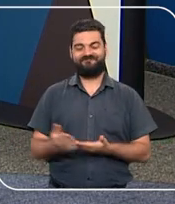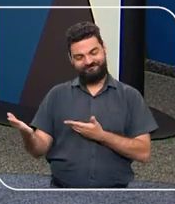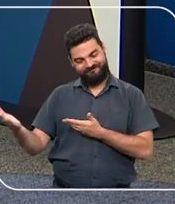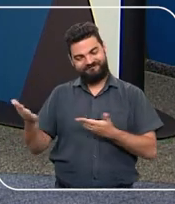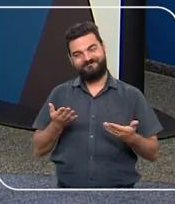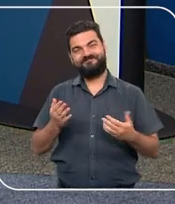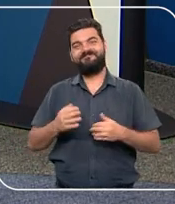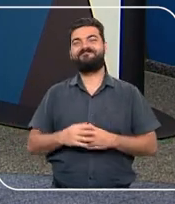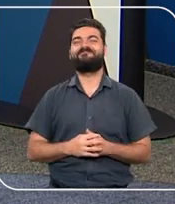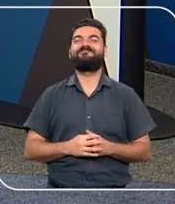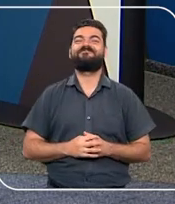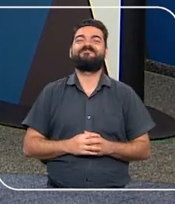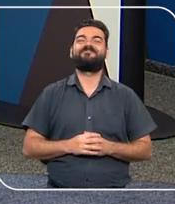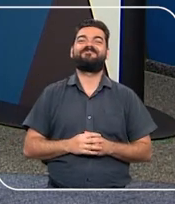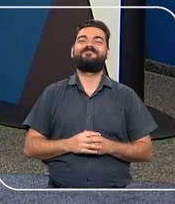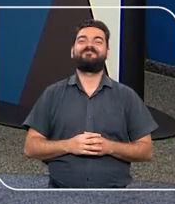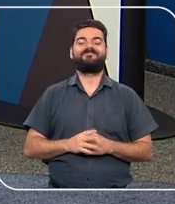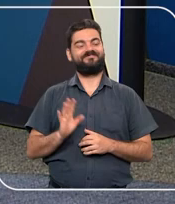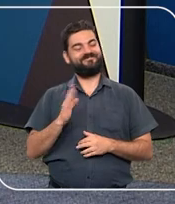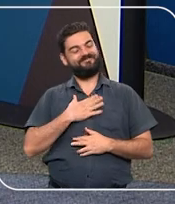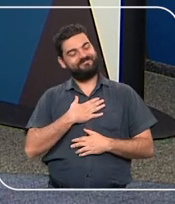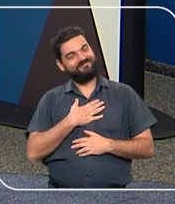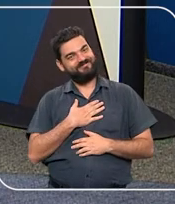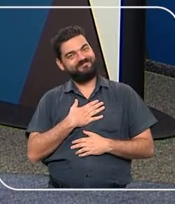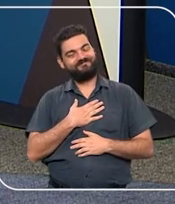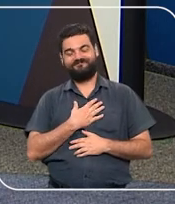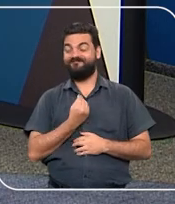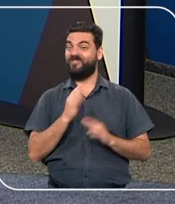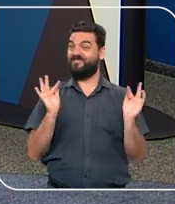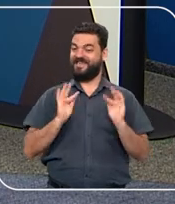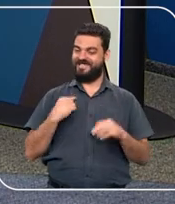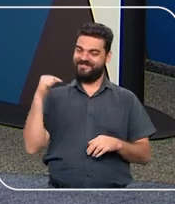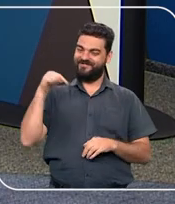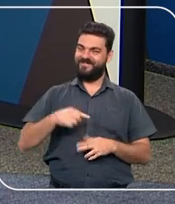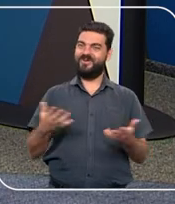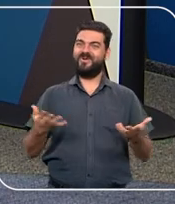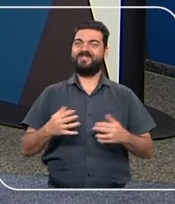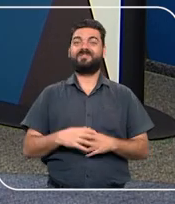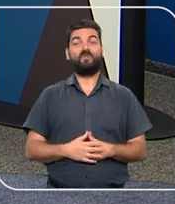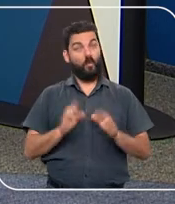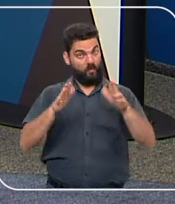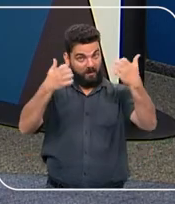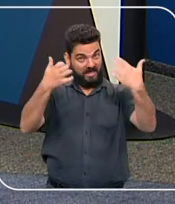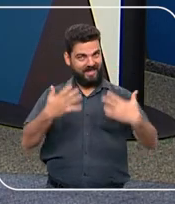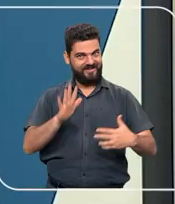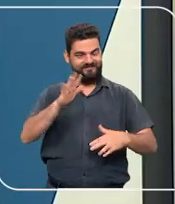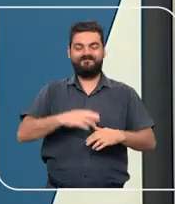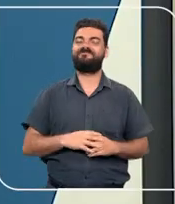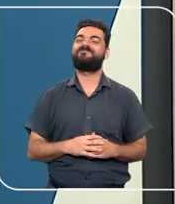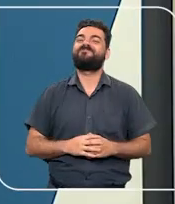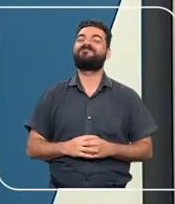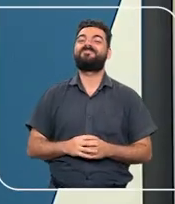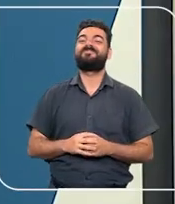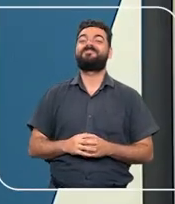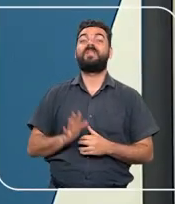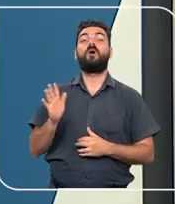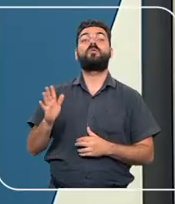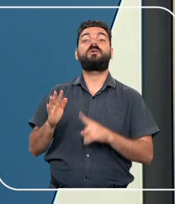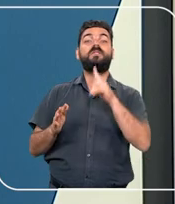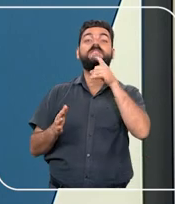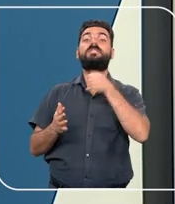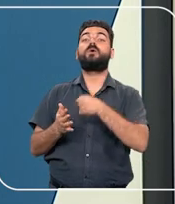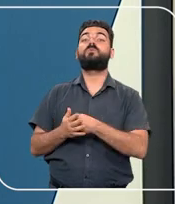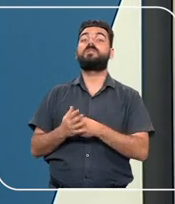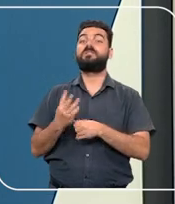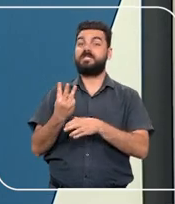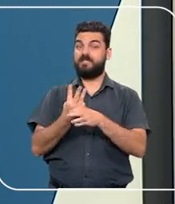Justiça seja bem-vinda Samanta imagina O prazer é todo meu de estar aqui vamos lá então começando com